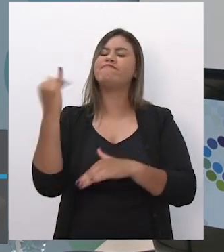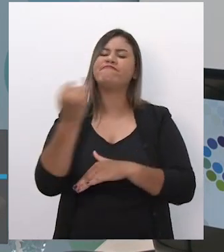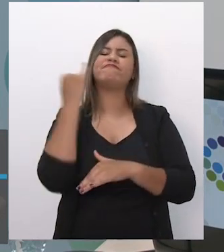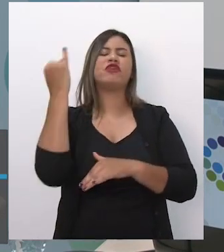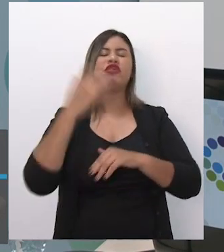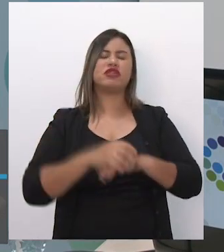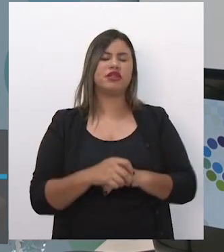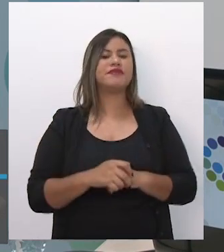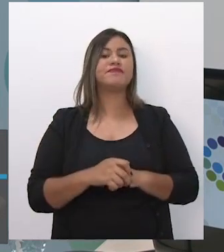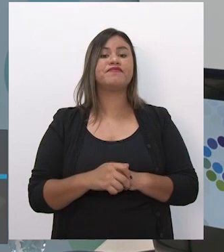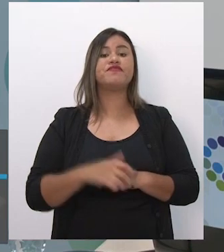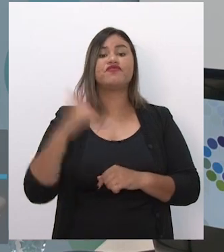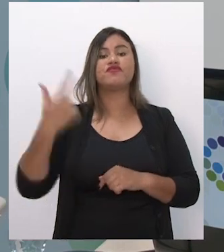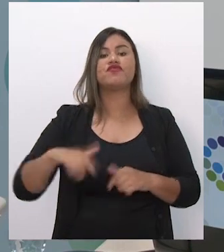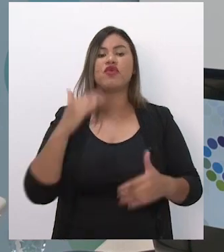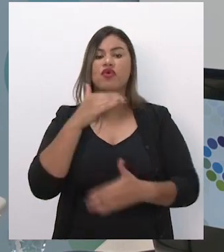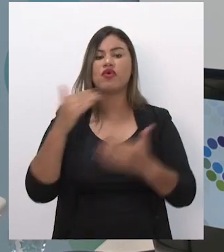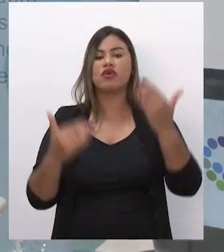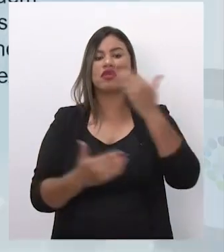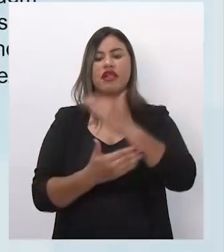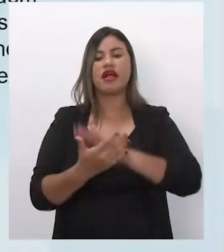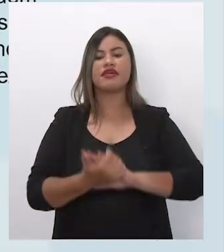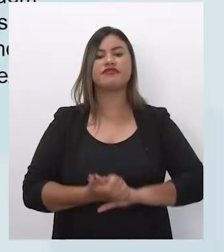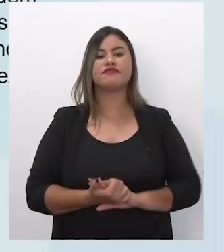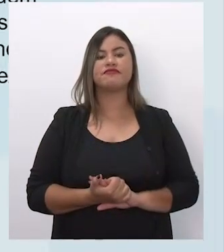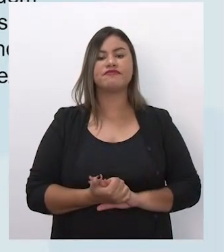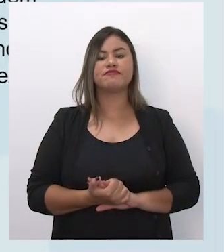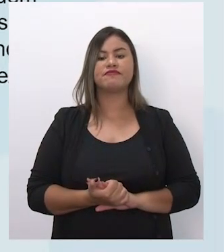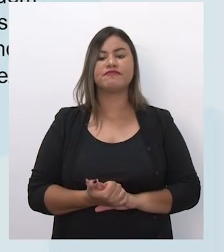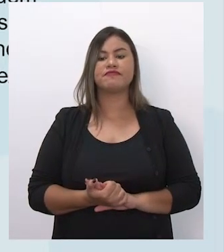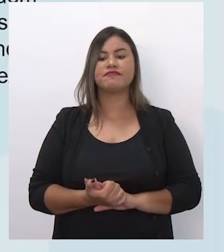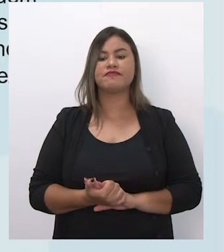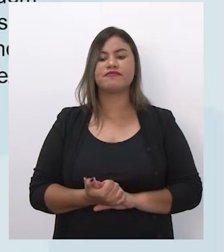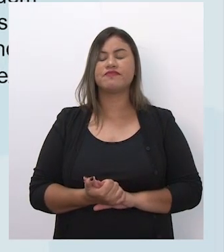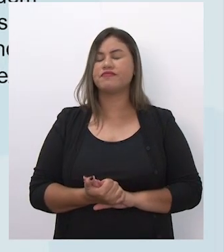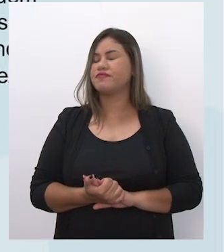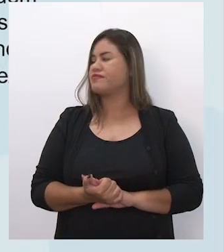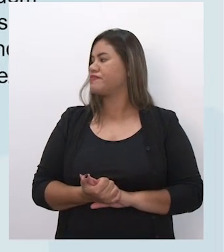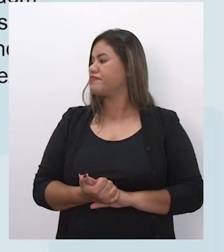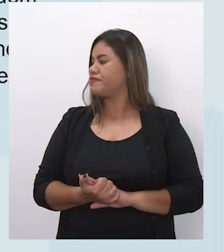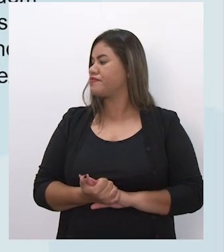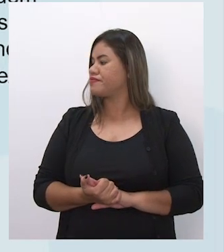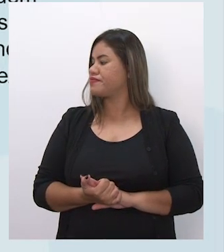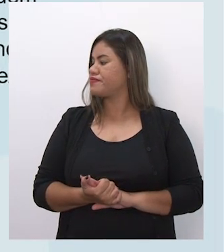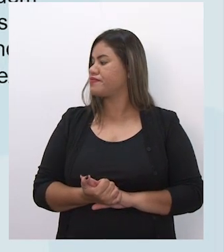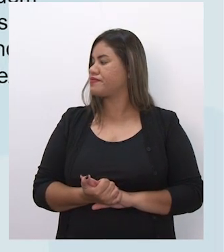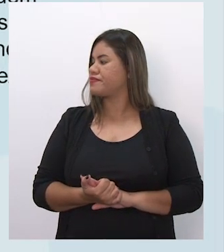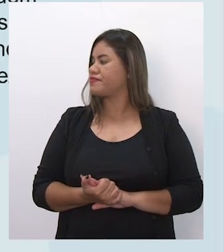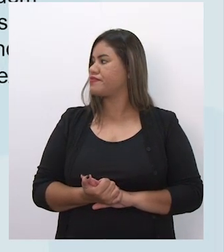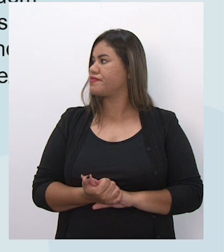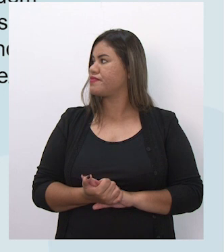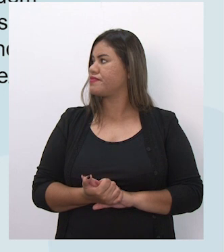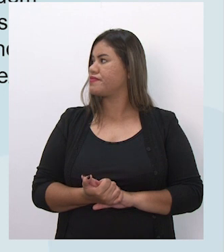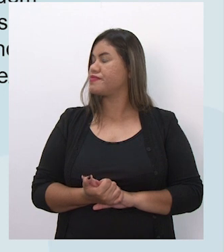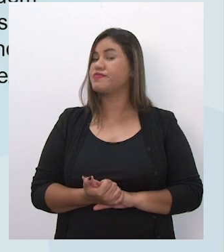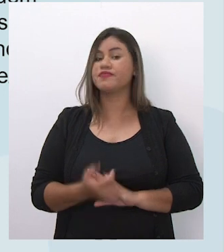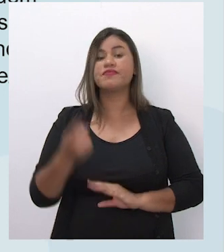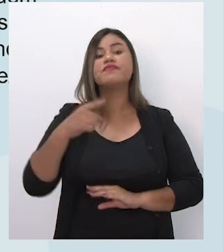Ainda na próxima tela, por gentileza. Então, na próxima tela, nós vamos aqui pensar o